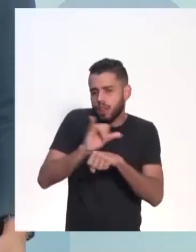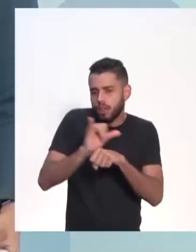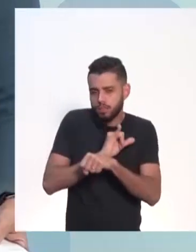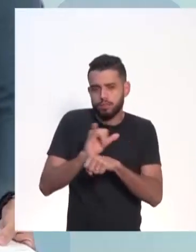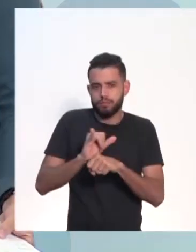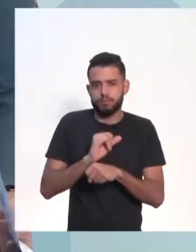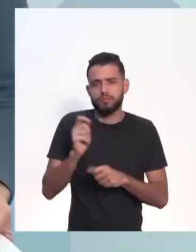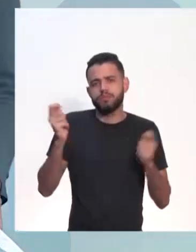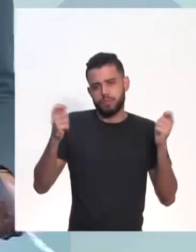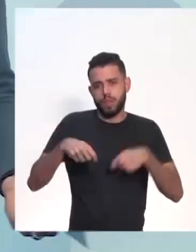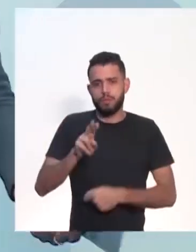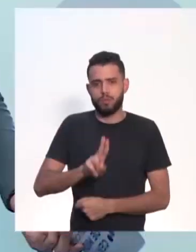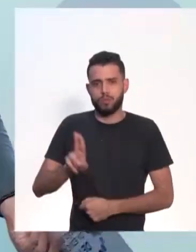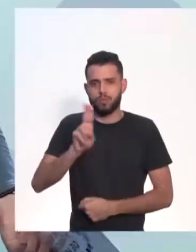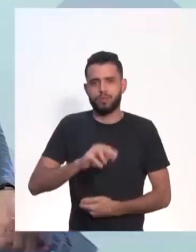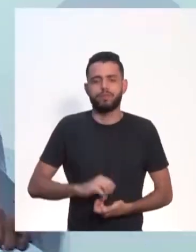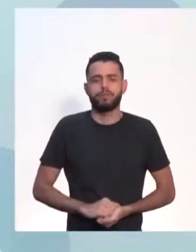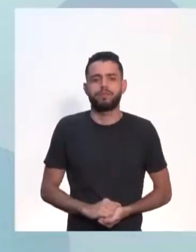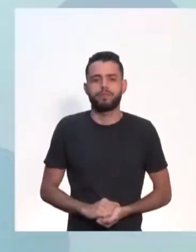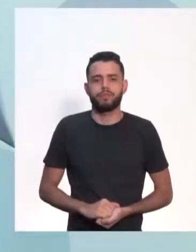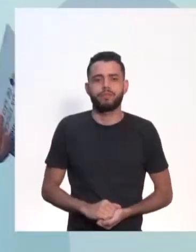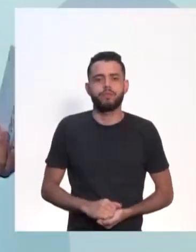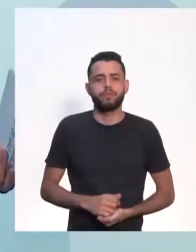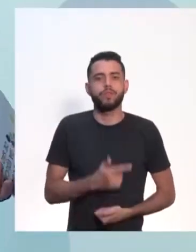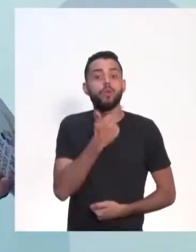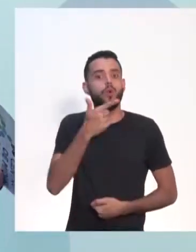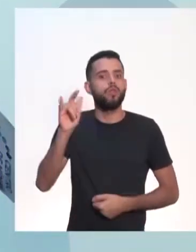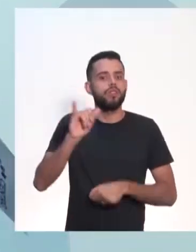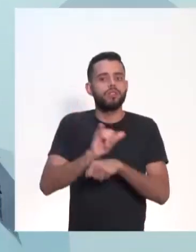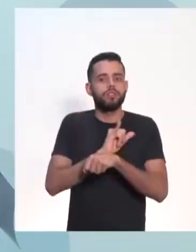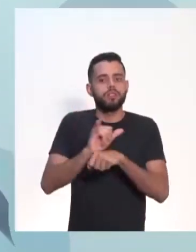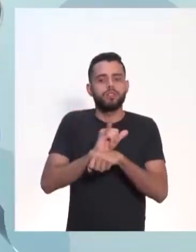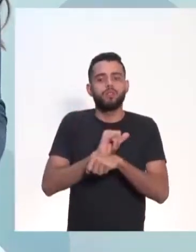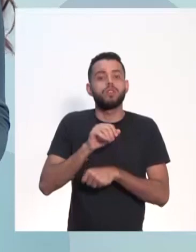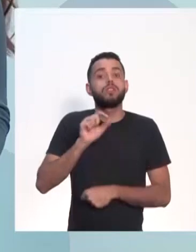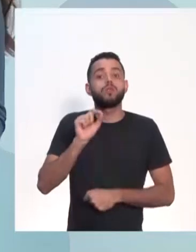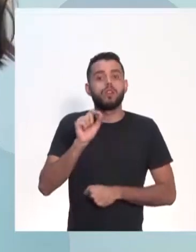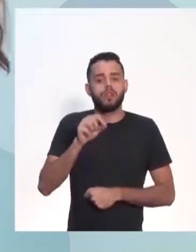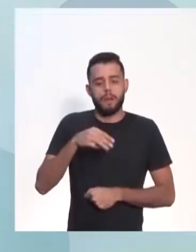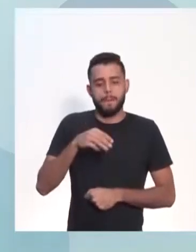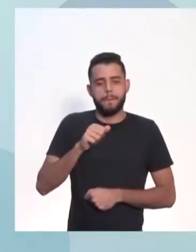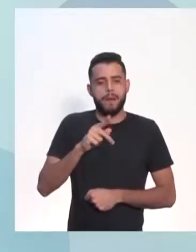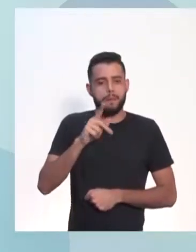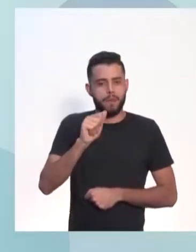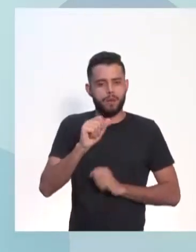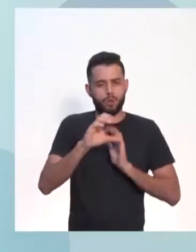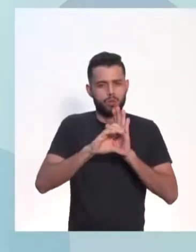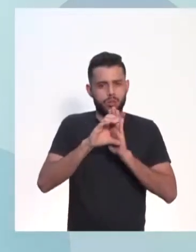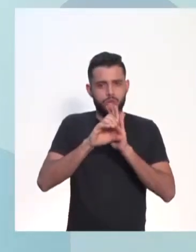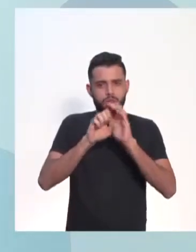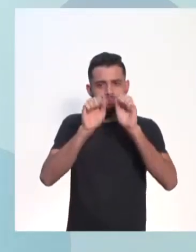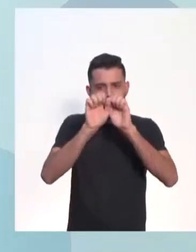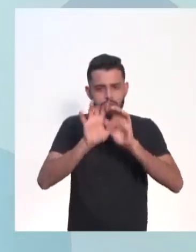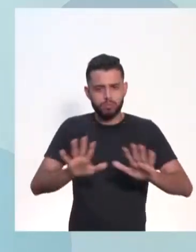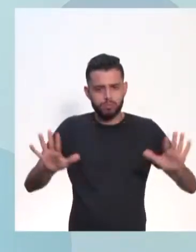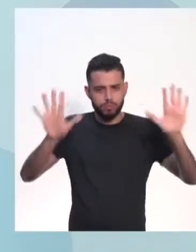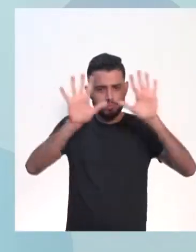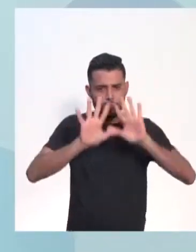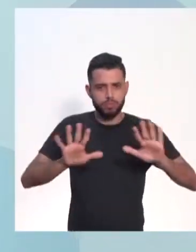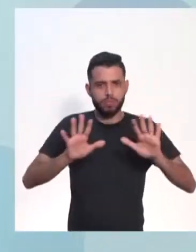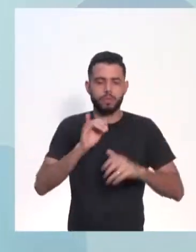utilizar. Outra técnica que a gente pode utilizar é o mapa conceitual. A gente pode pensar, por um